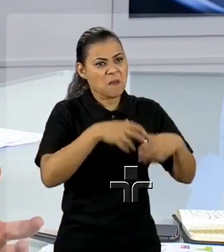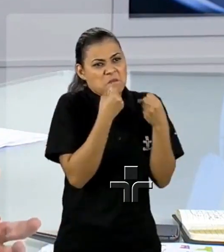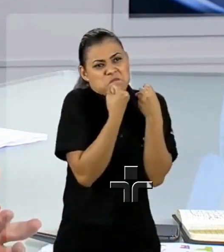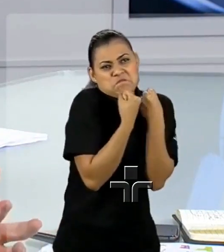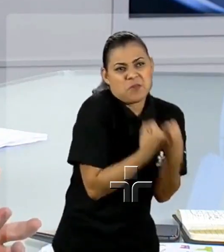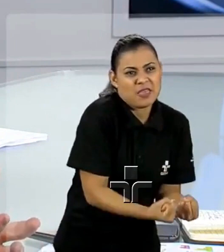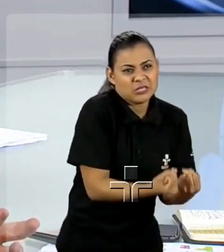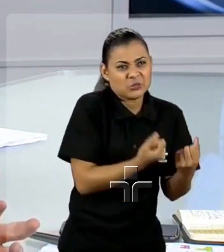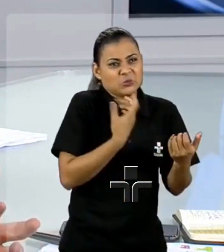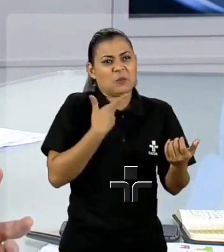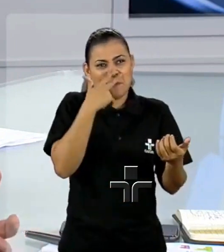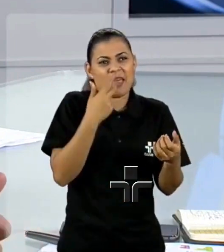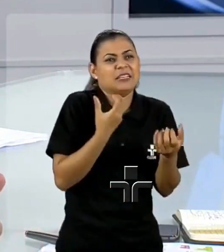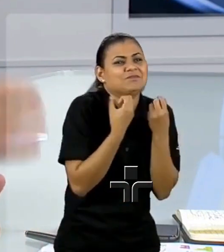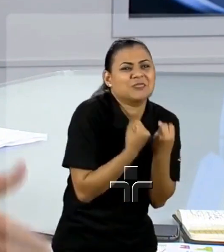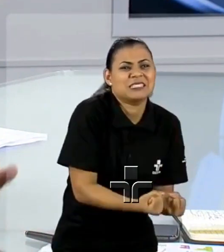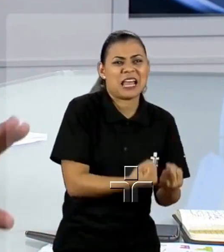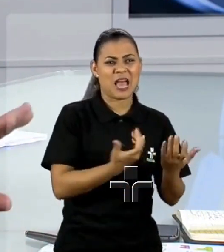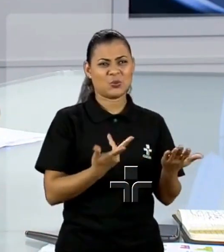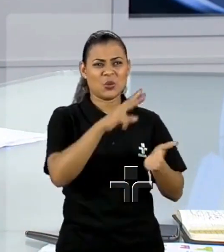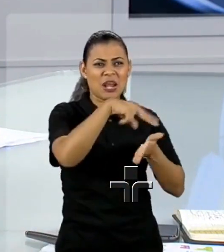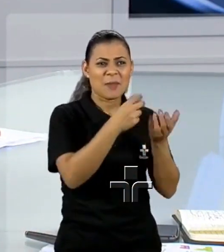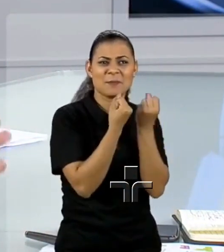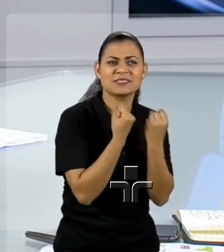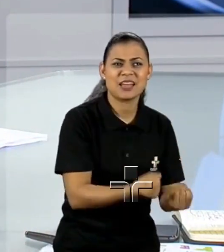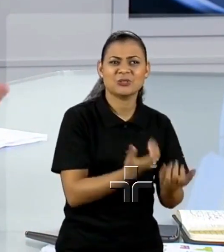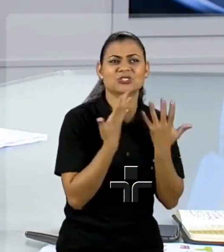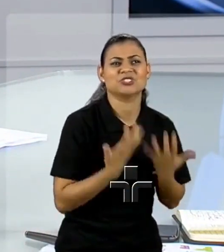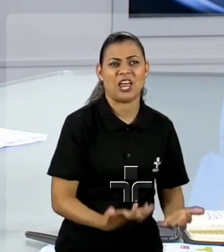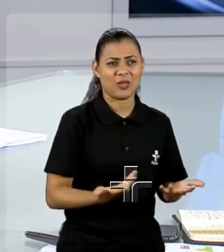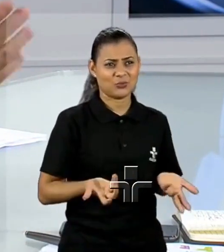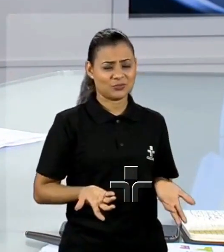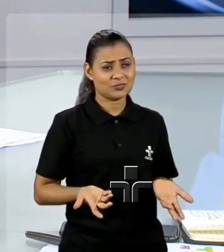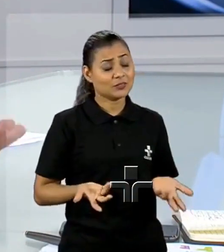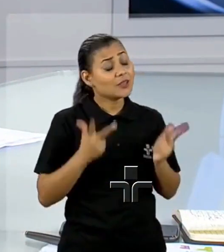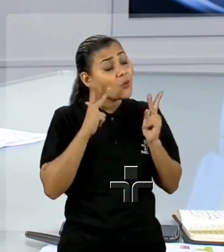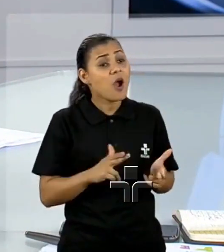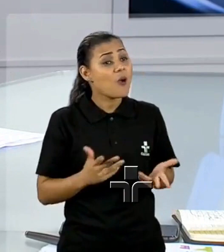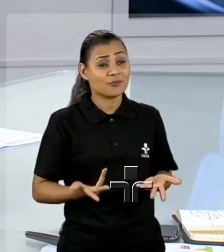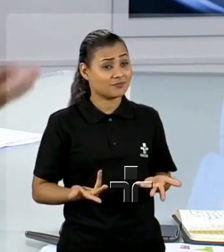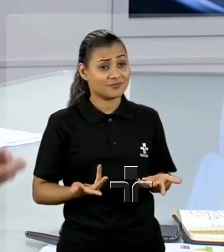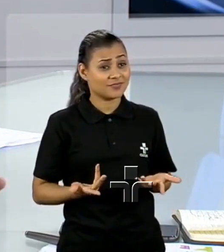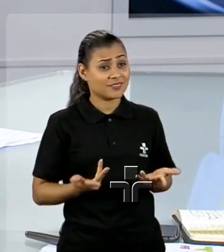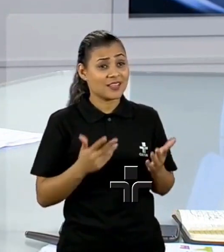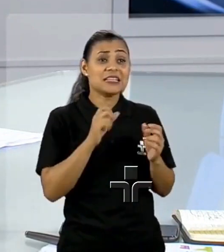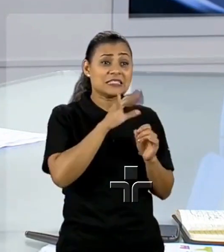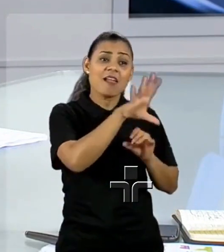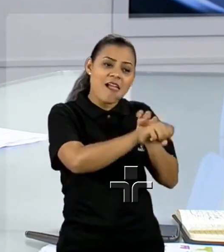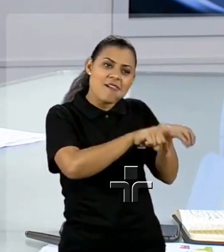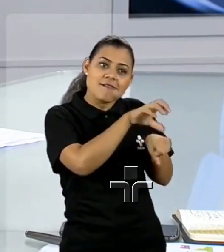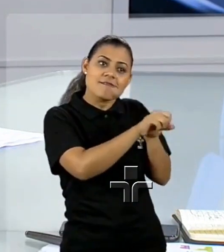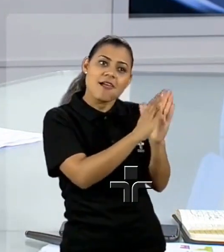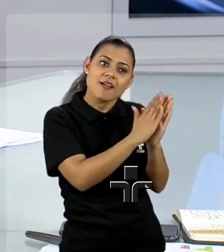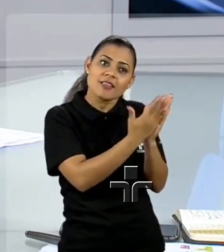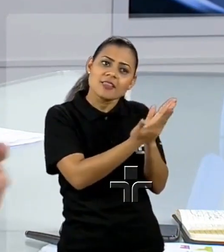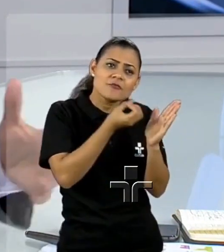estimular, né? E depois ela torna morro abaixo, né? Então, talvez mexer nesses livros, nessas leituras. Com isso